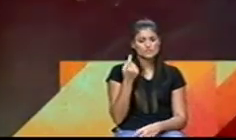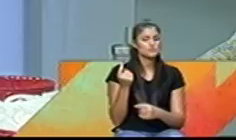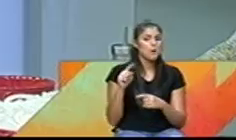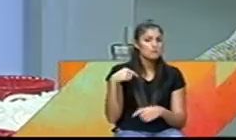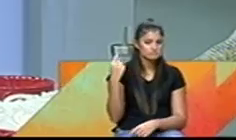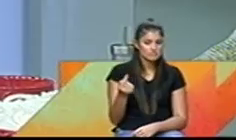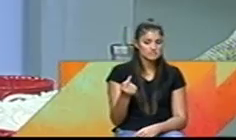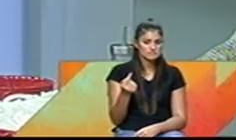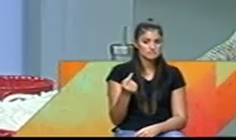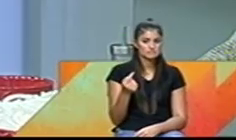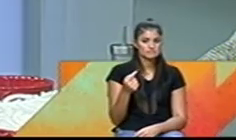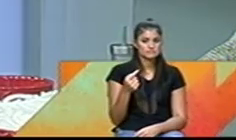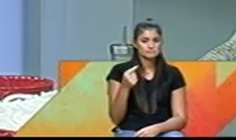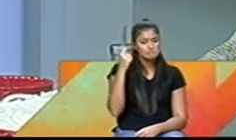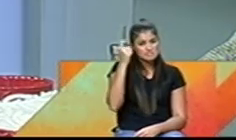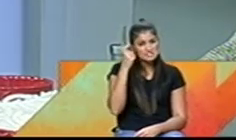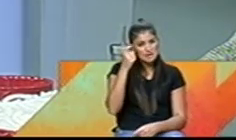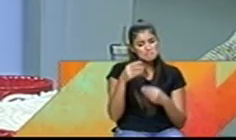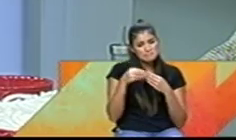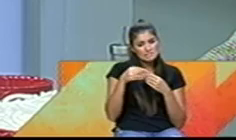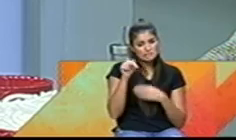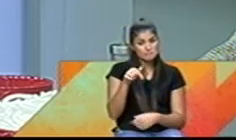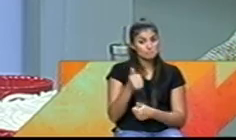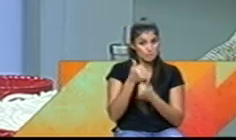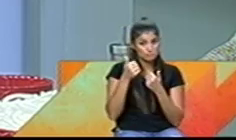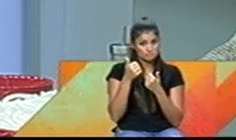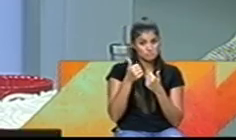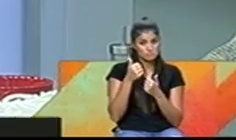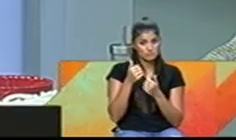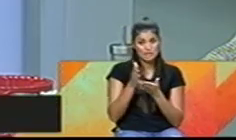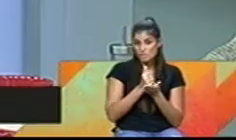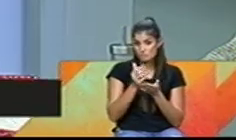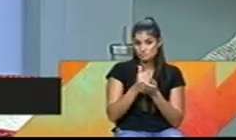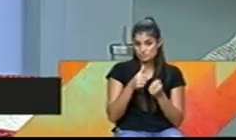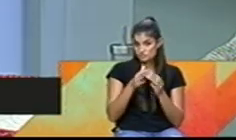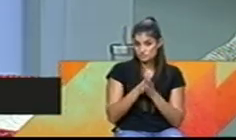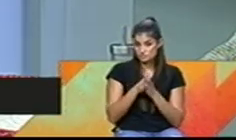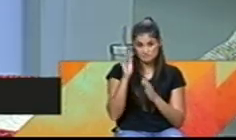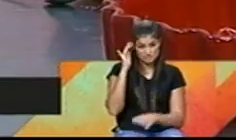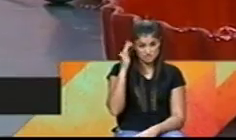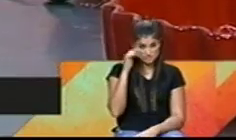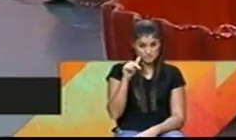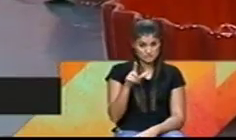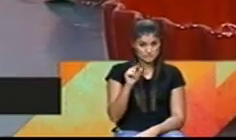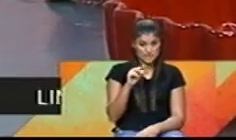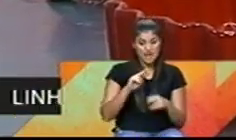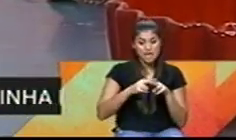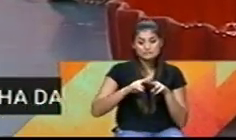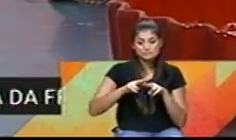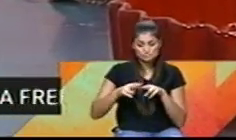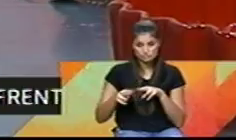estou a pensar, pimento aqui também ficava bem. Fica delicioso. Todos os legumes que tu podes imaginar, ou então até atum, por